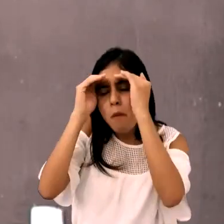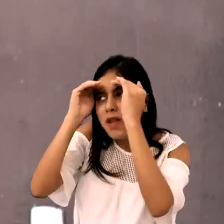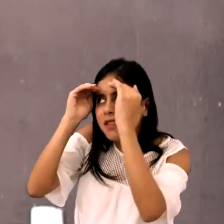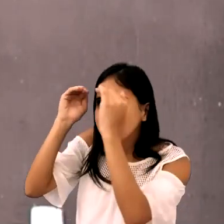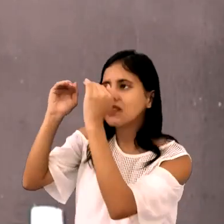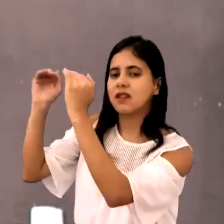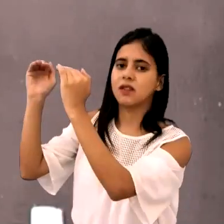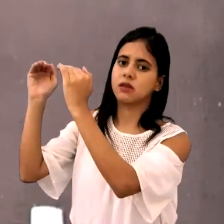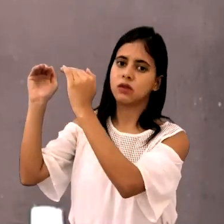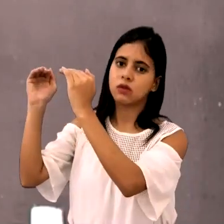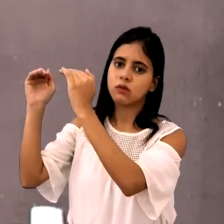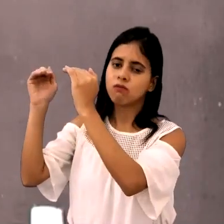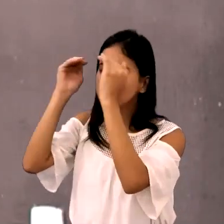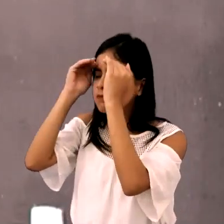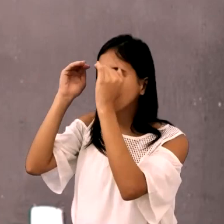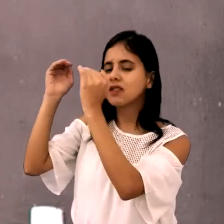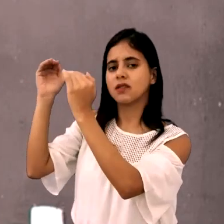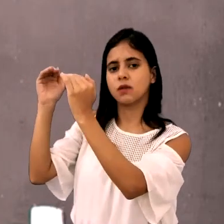obedeça a Deus,